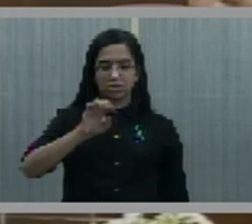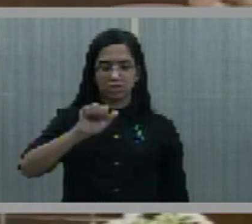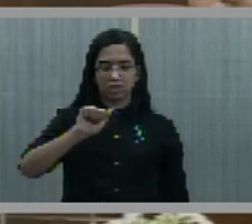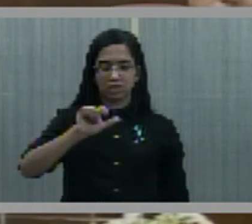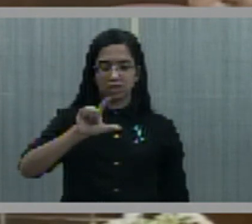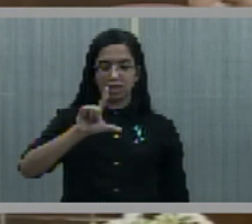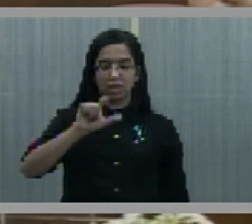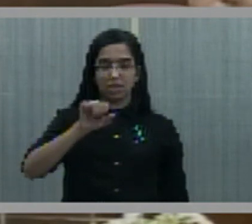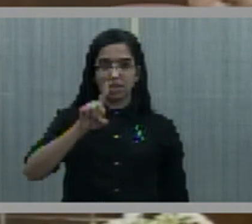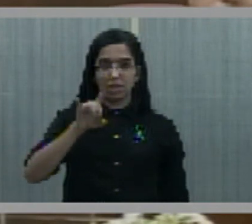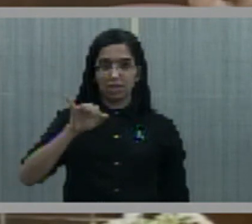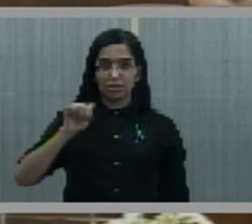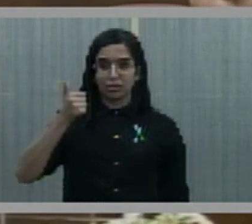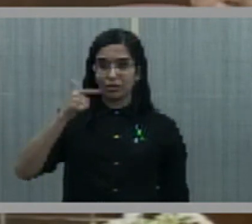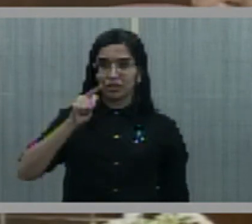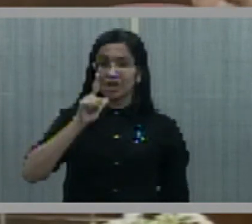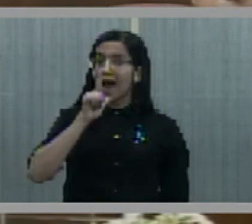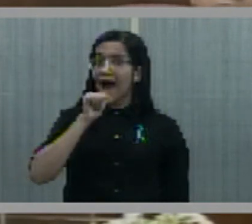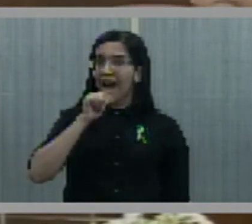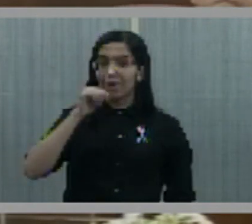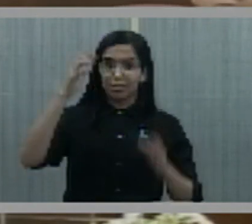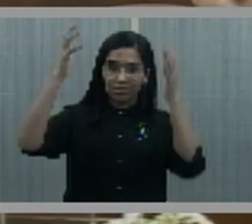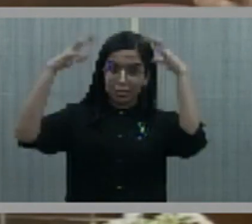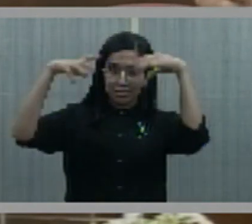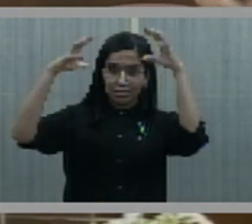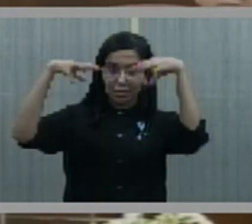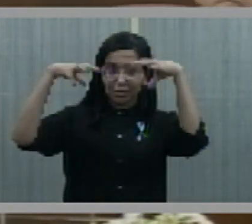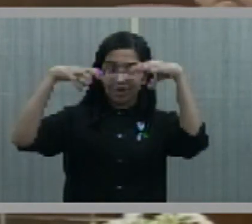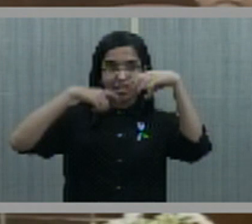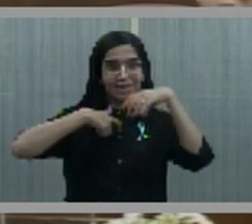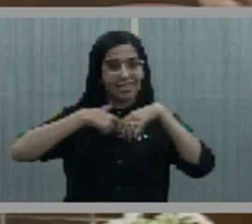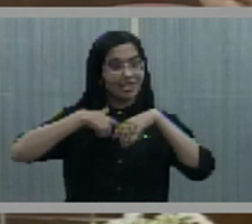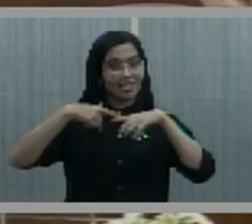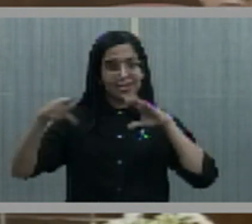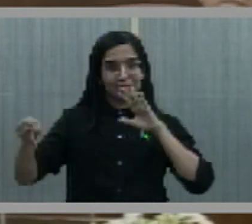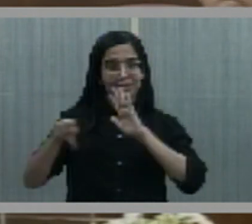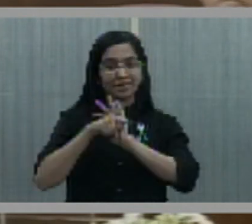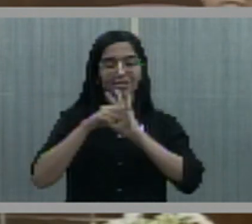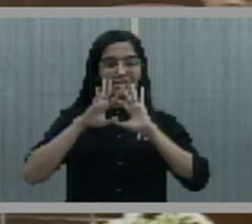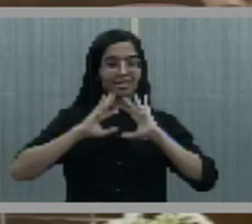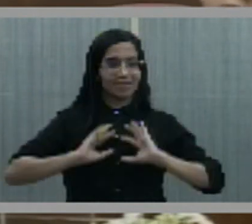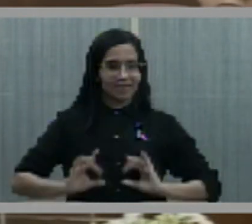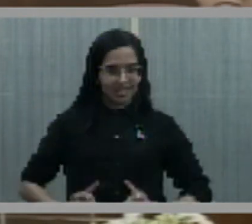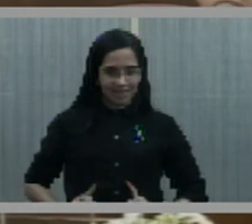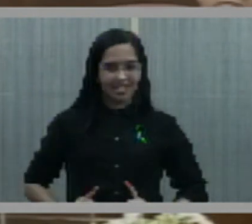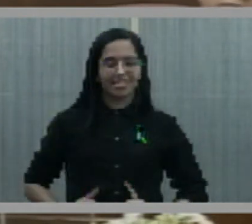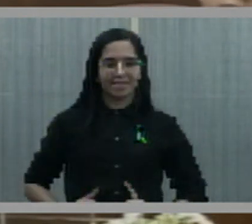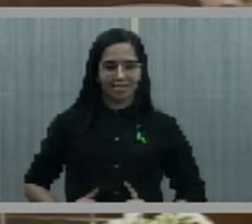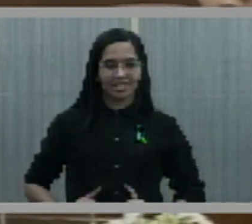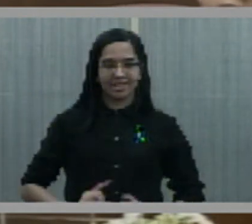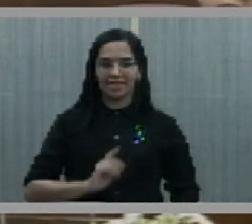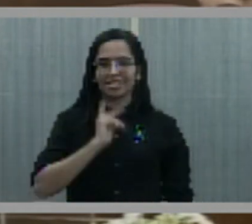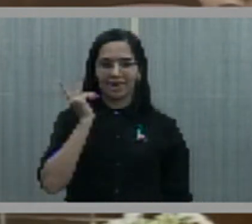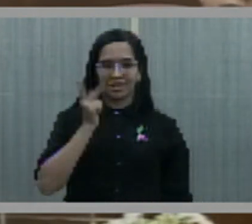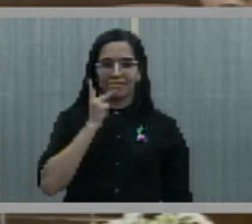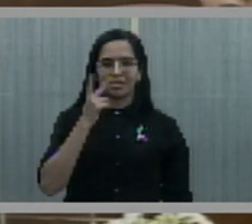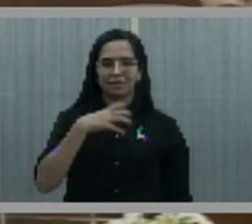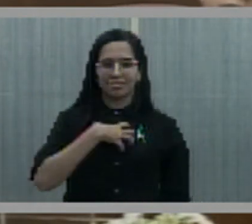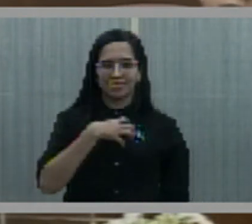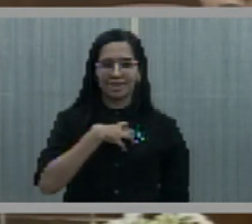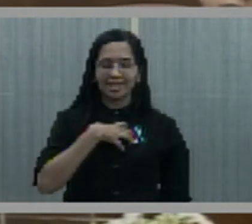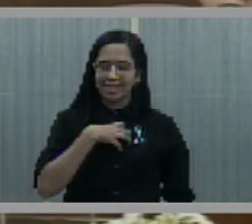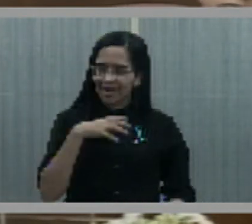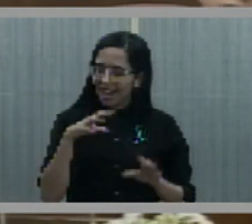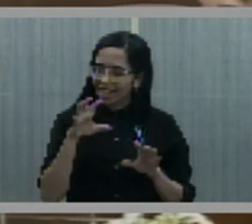banho. Sou um perfeito cidadão de Cristalândia. Foi assim que eu me senti naquele dia, junto